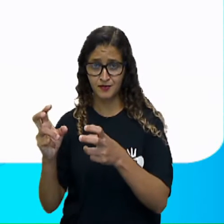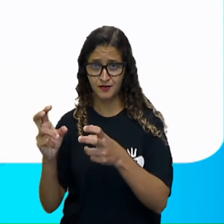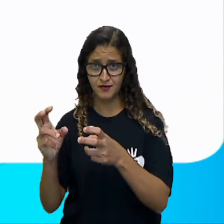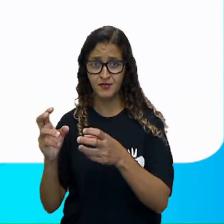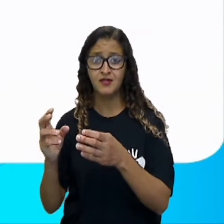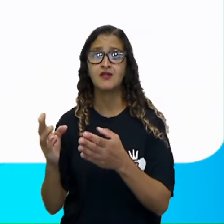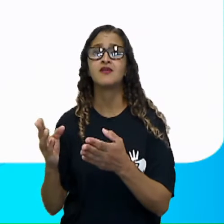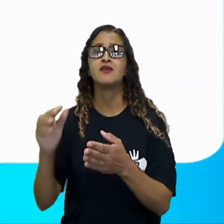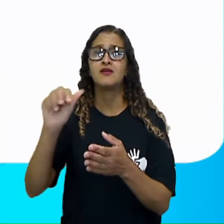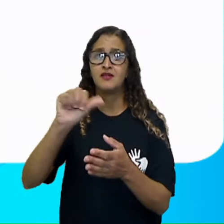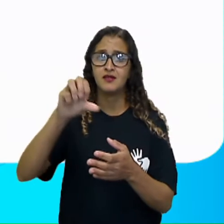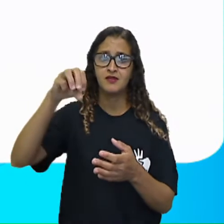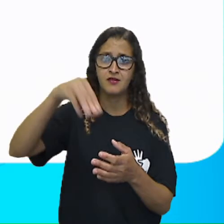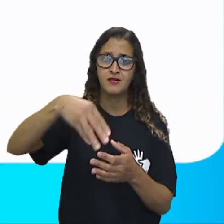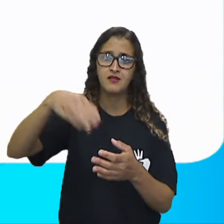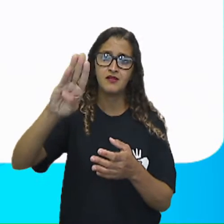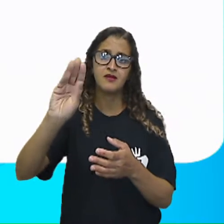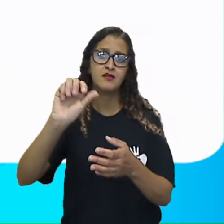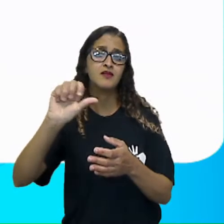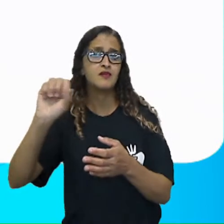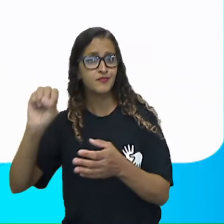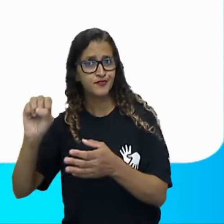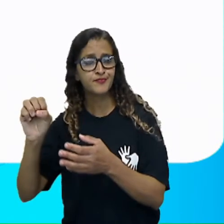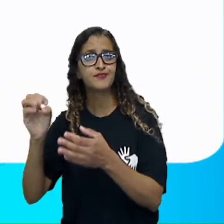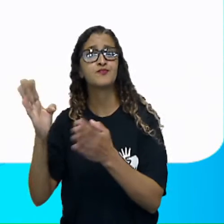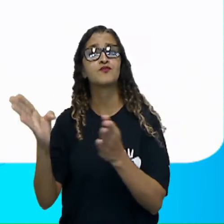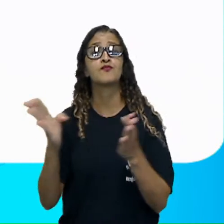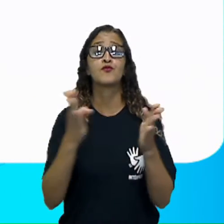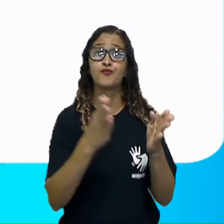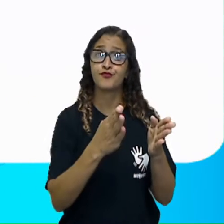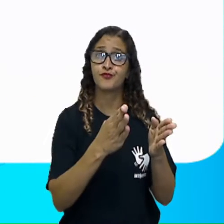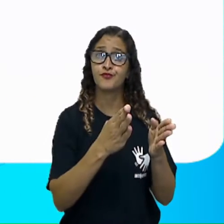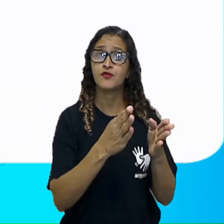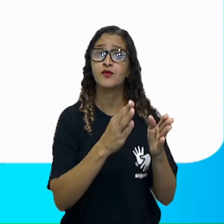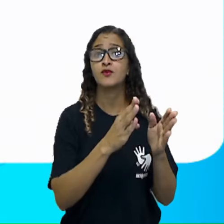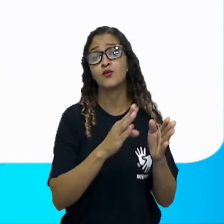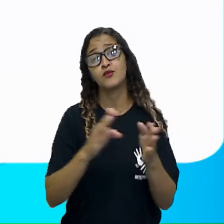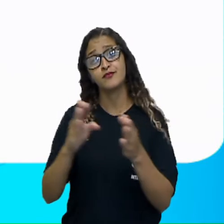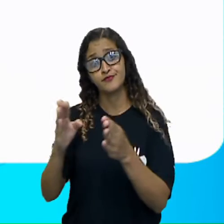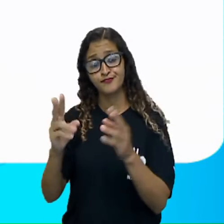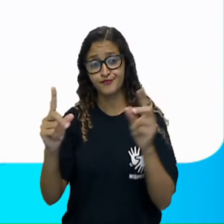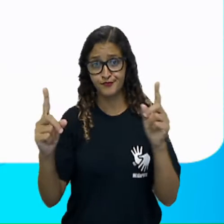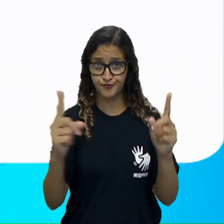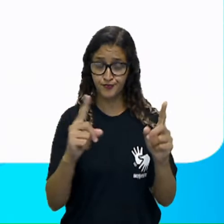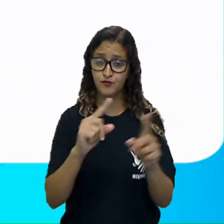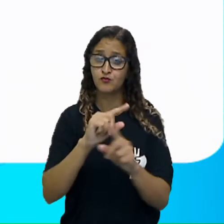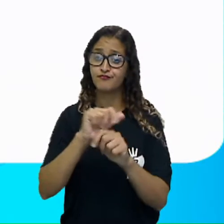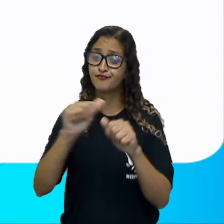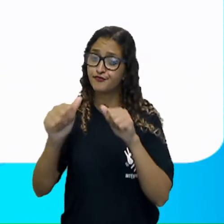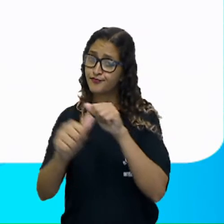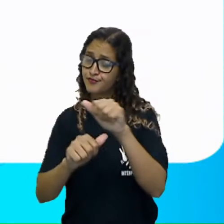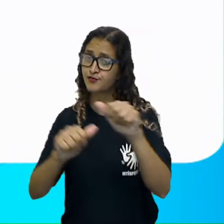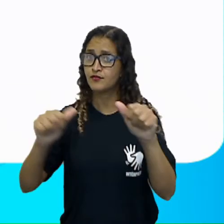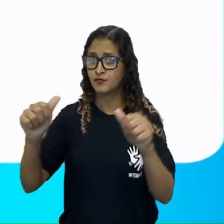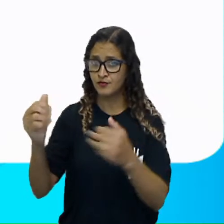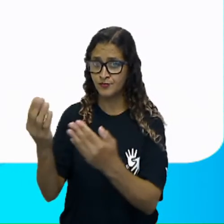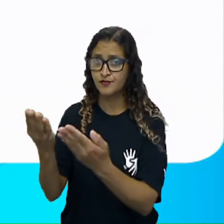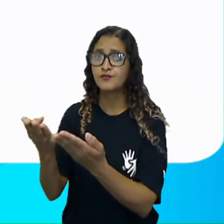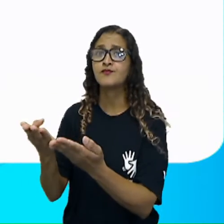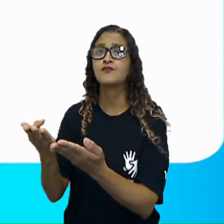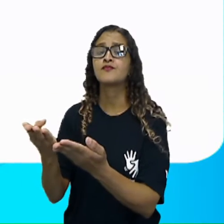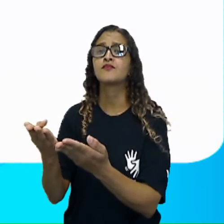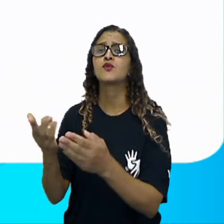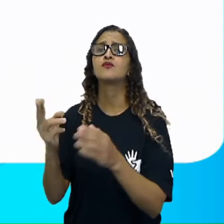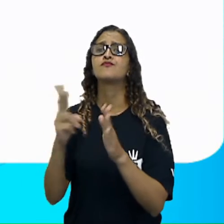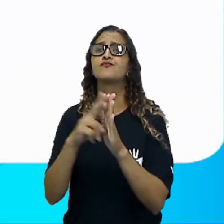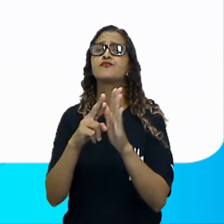a palavra ambos ou ambas substitui os dois ou as duas.